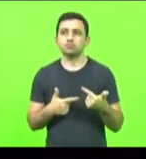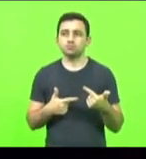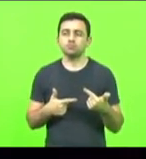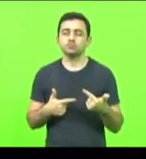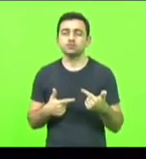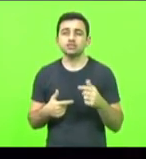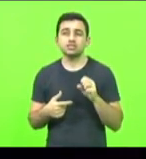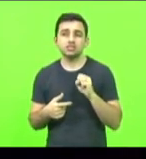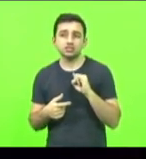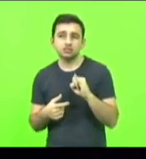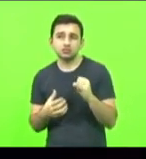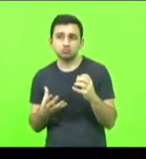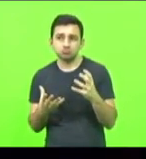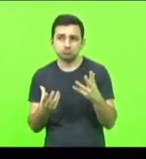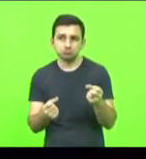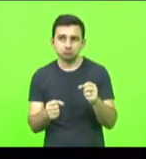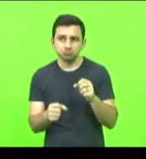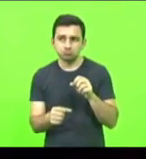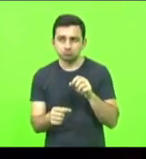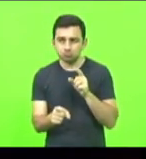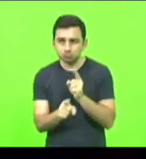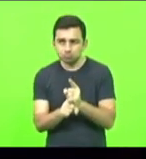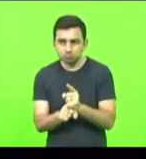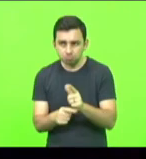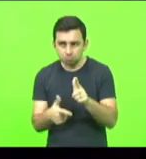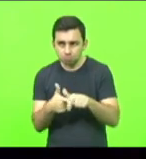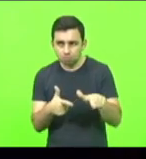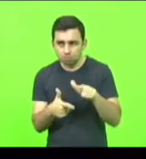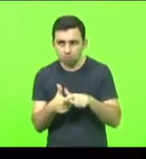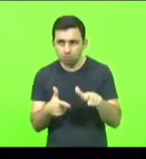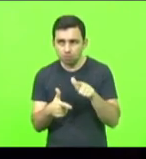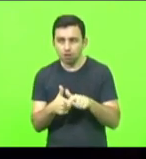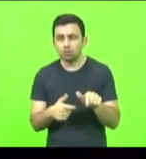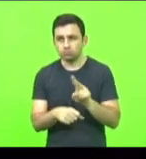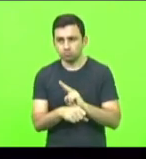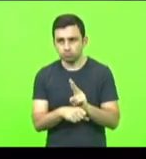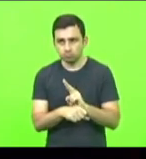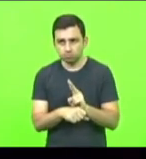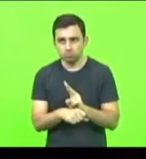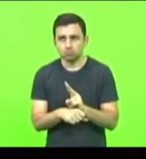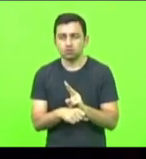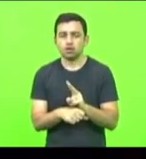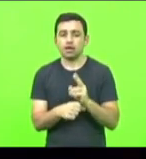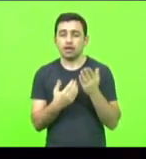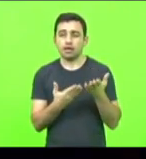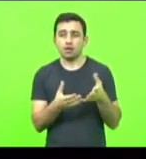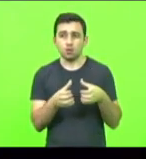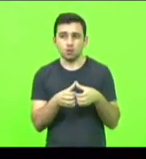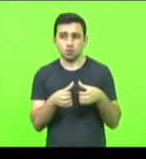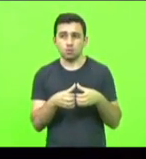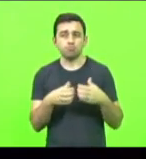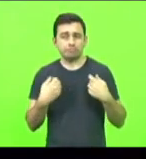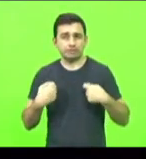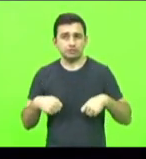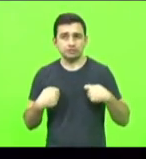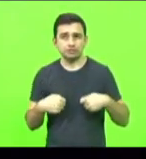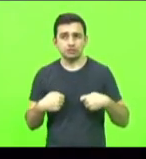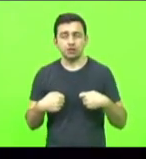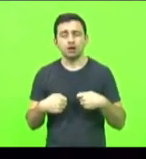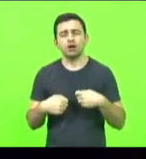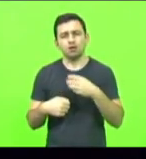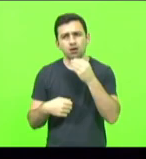diagnosticado algum problema, através da fiscalização que o órgão deve fazer, claro que o